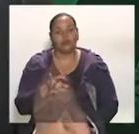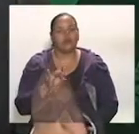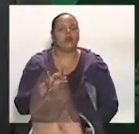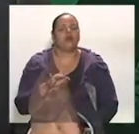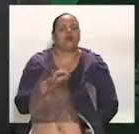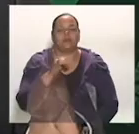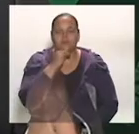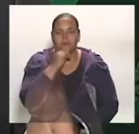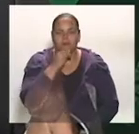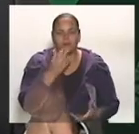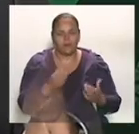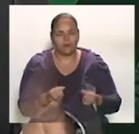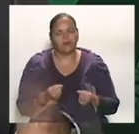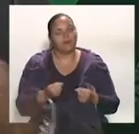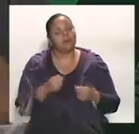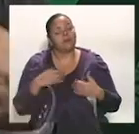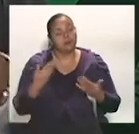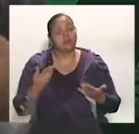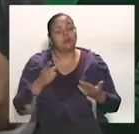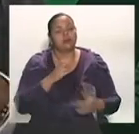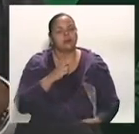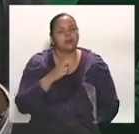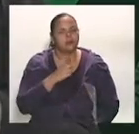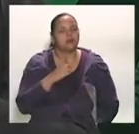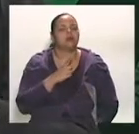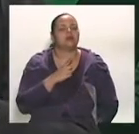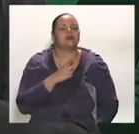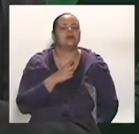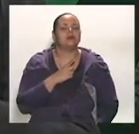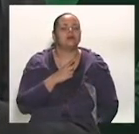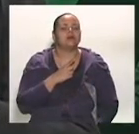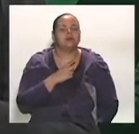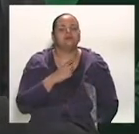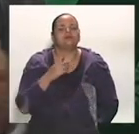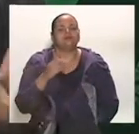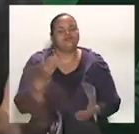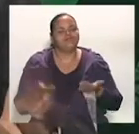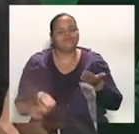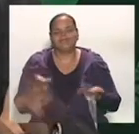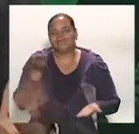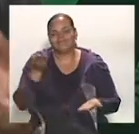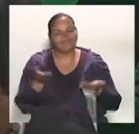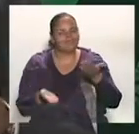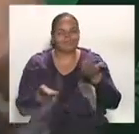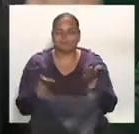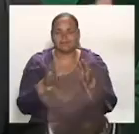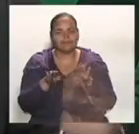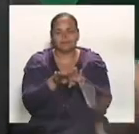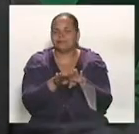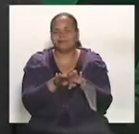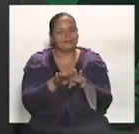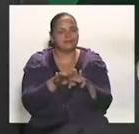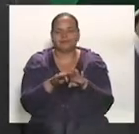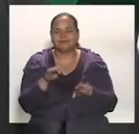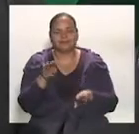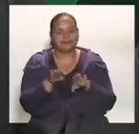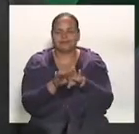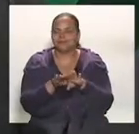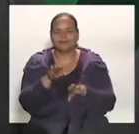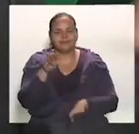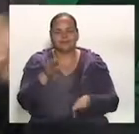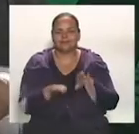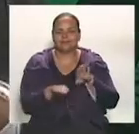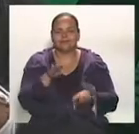aplica a quem aderir ao Profut. Então você tem um sistema absolutamente desigual no Brasil. Porque o fato de você não ser